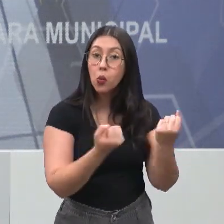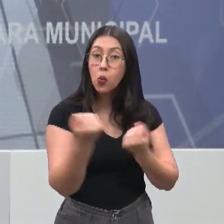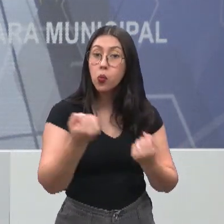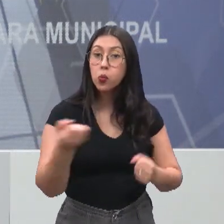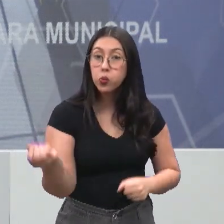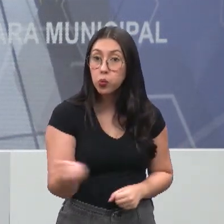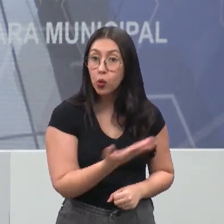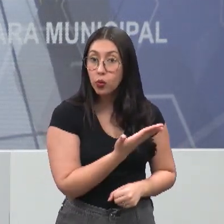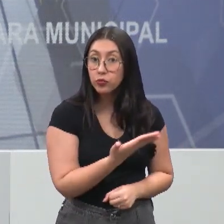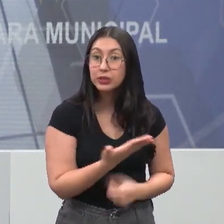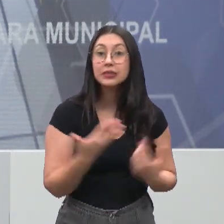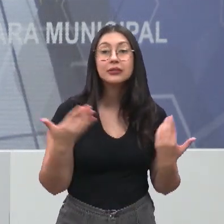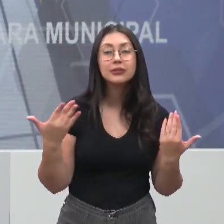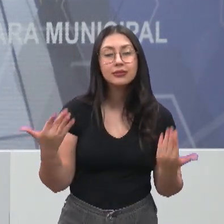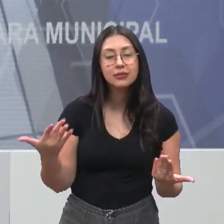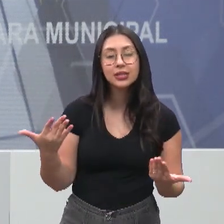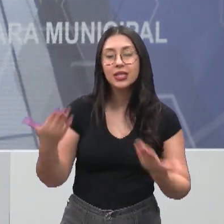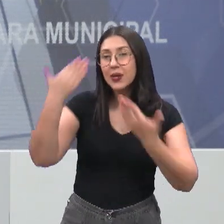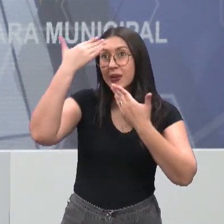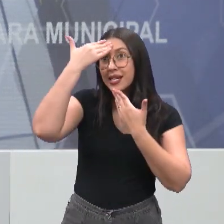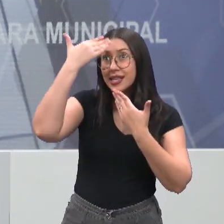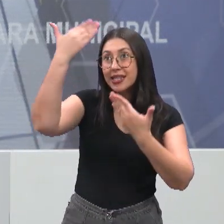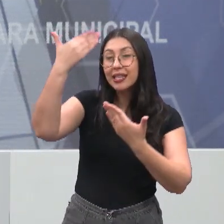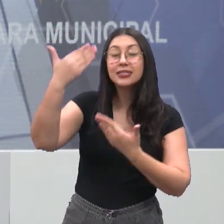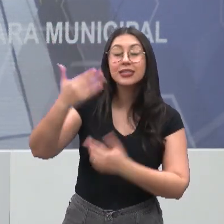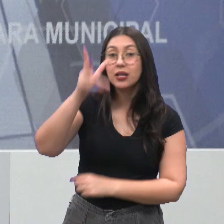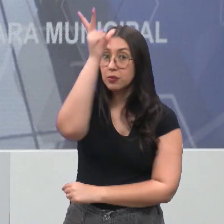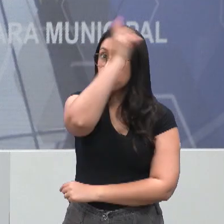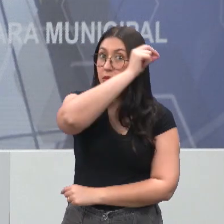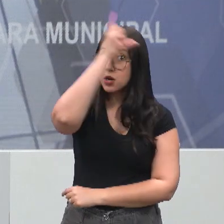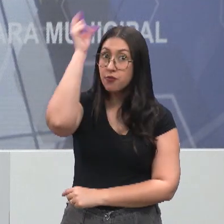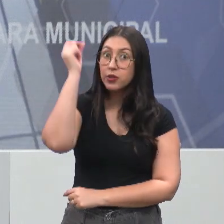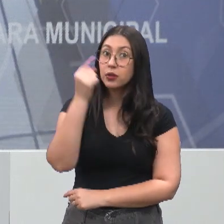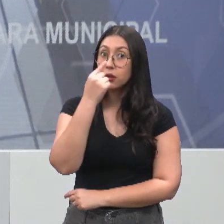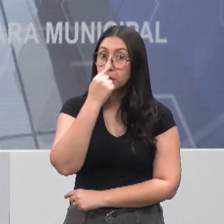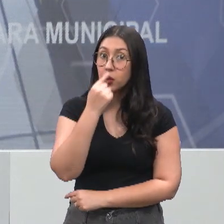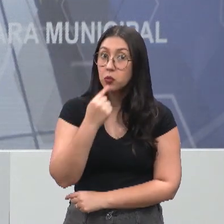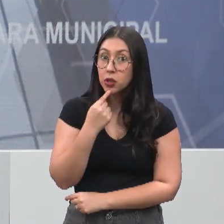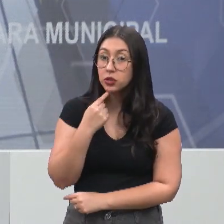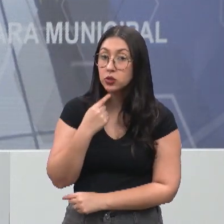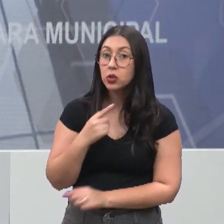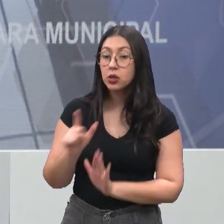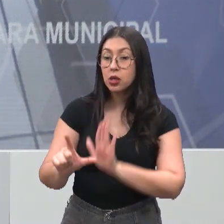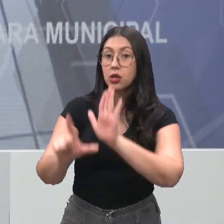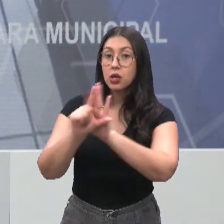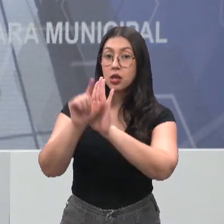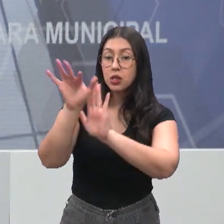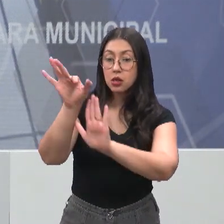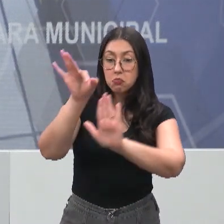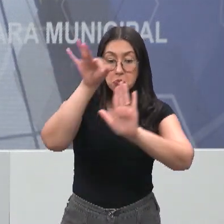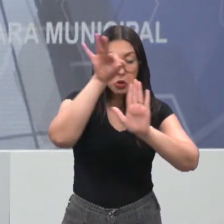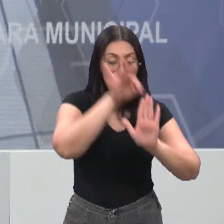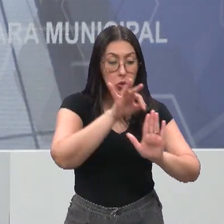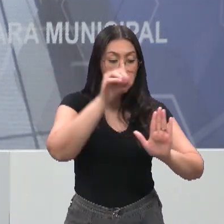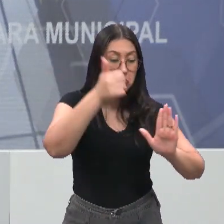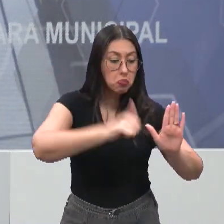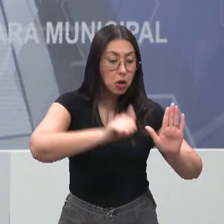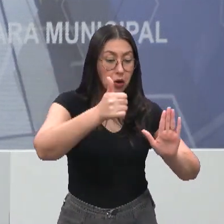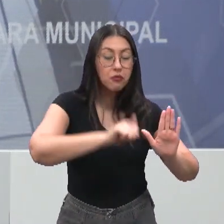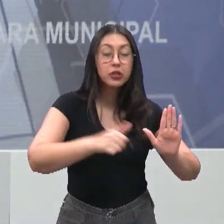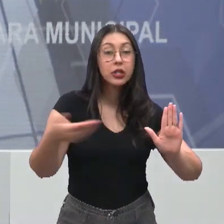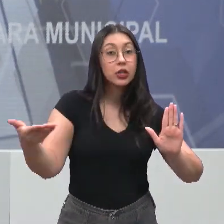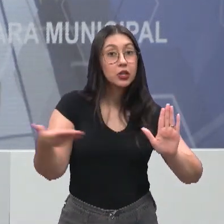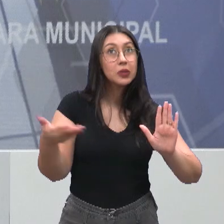só agradecer ao prefeito Anderson por ter enviado essa lei para a nossa casa, para que a gente pudesse apreciar, e no dia de hoje, se